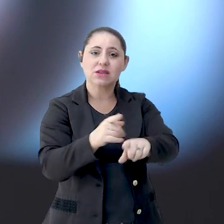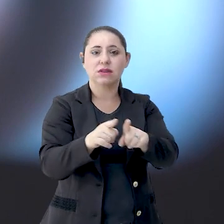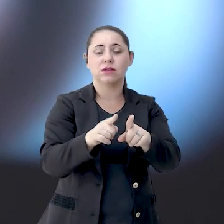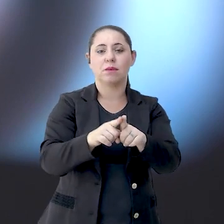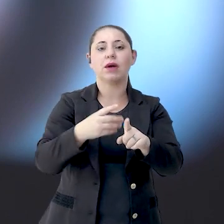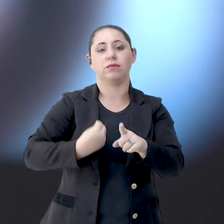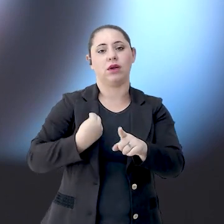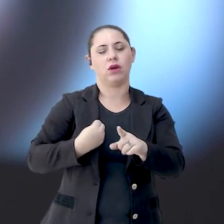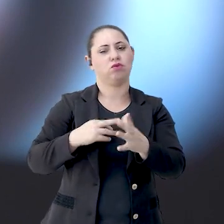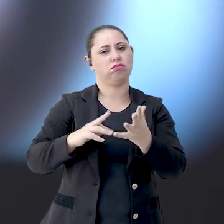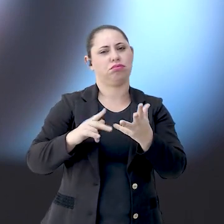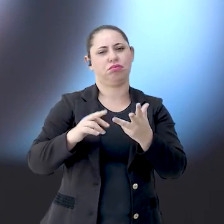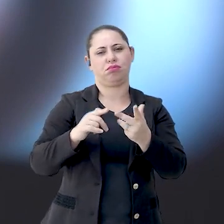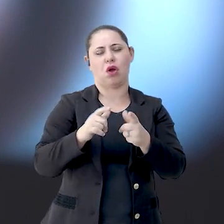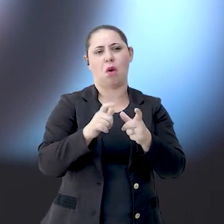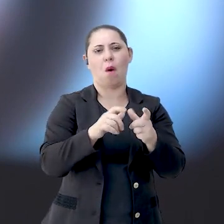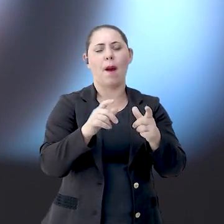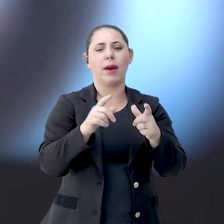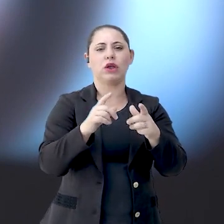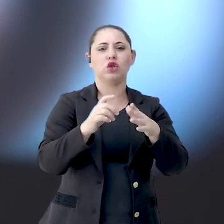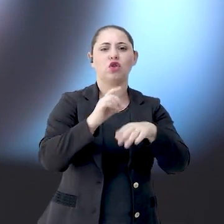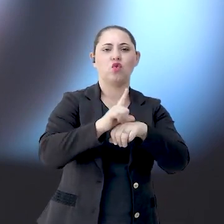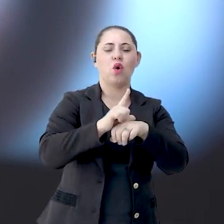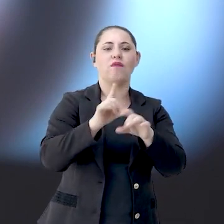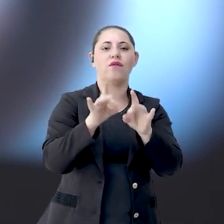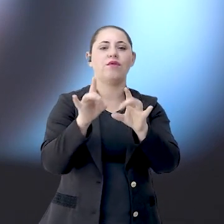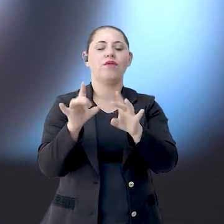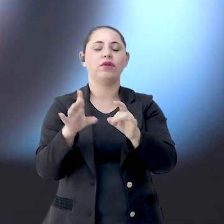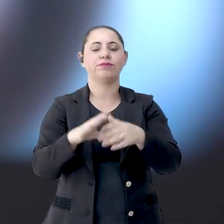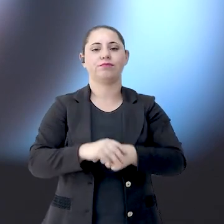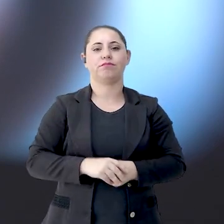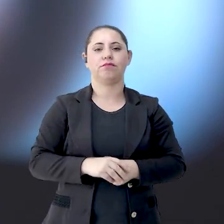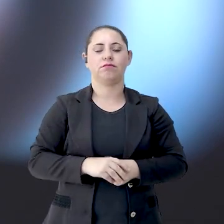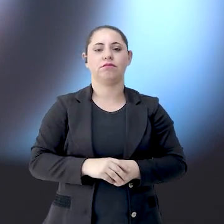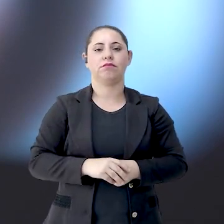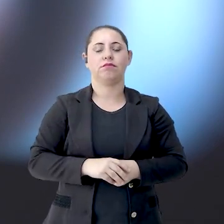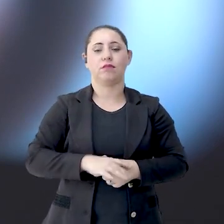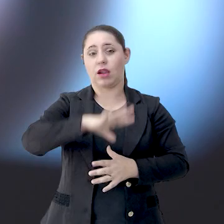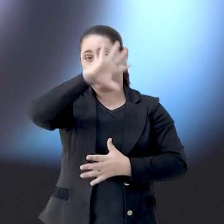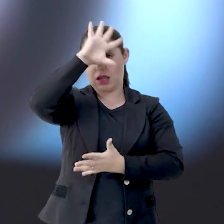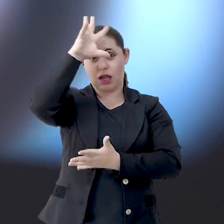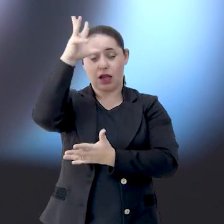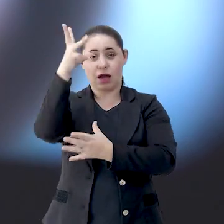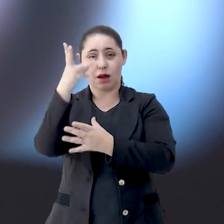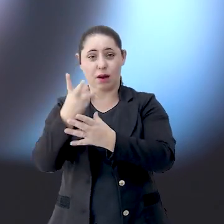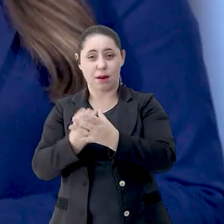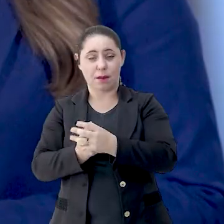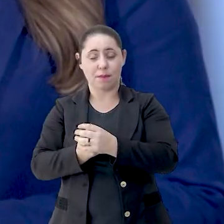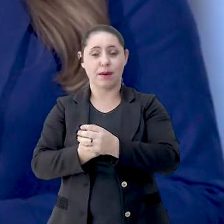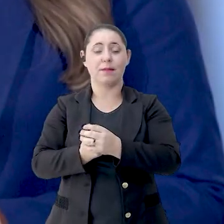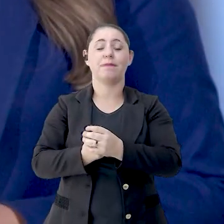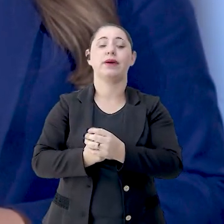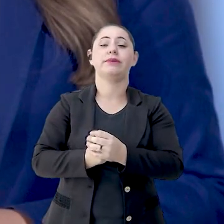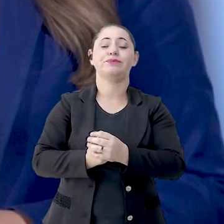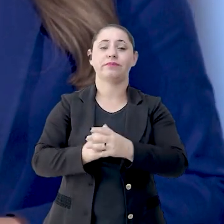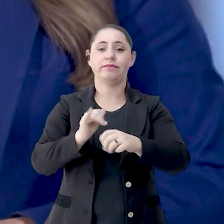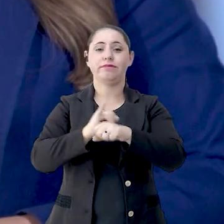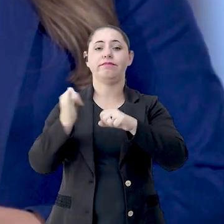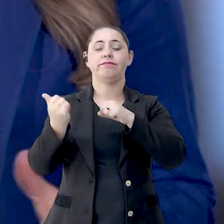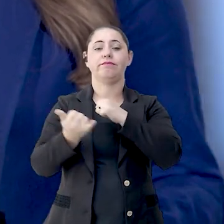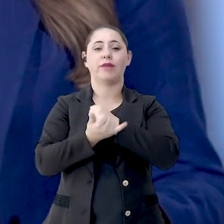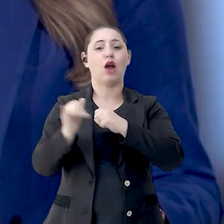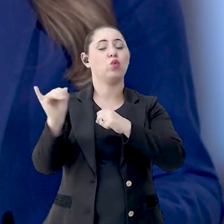região. Amambai, Tacuru e Ponta Porã concentram-se a pecuária. Além disso,